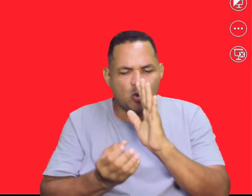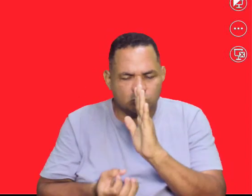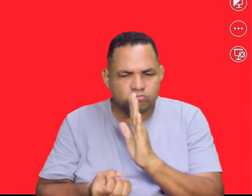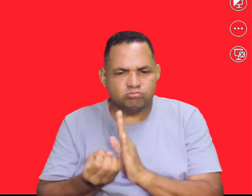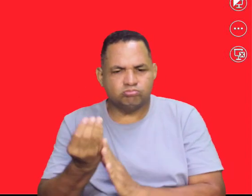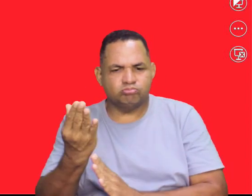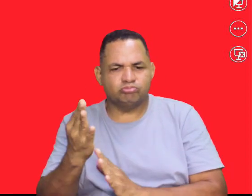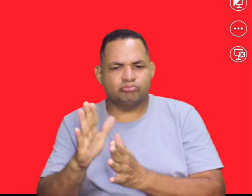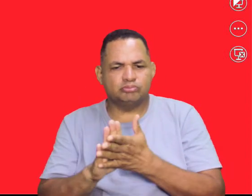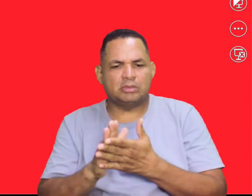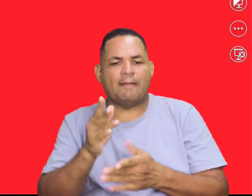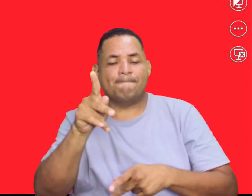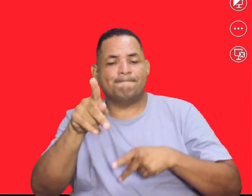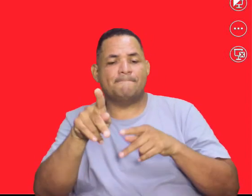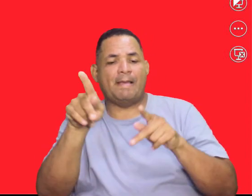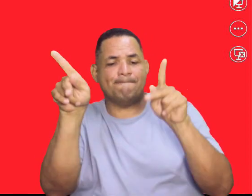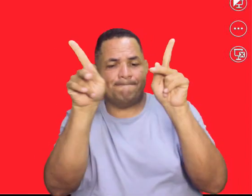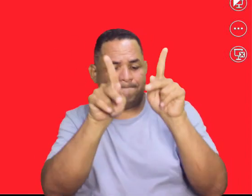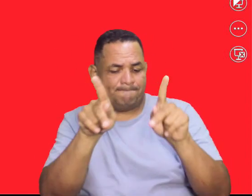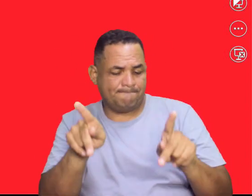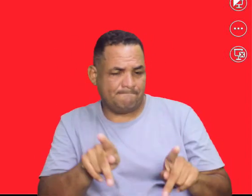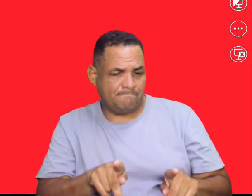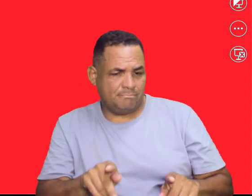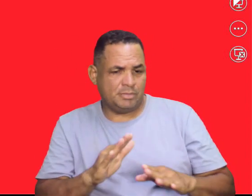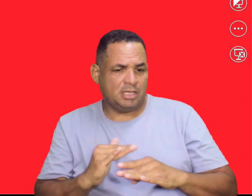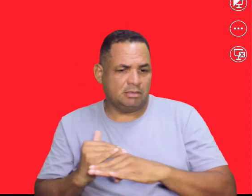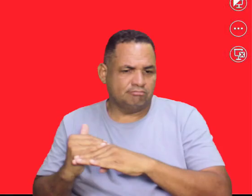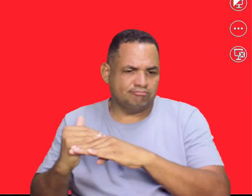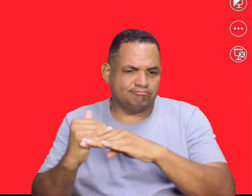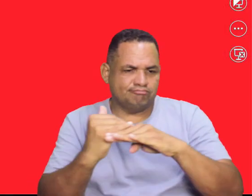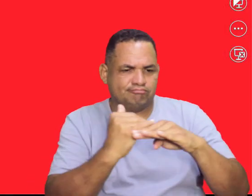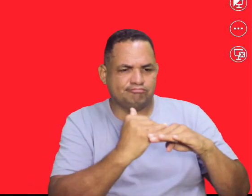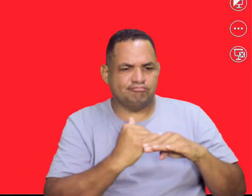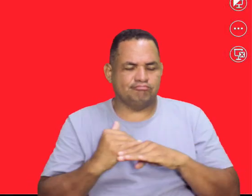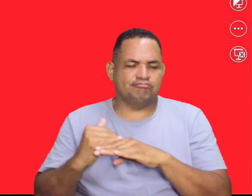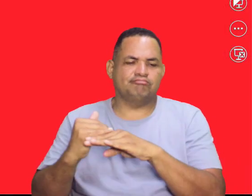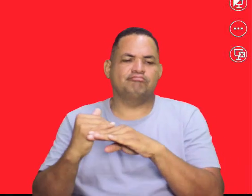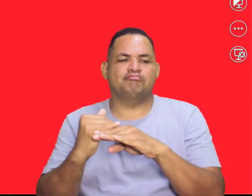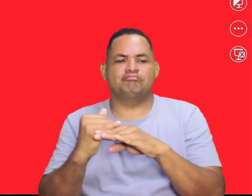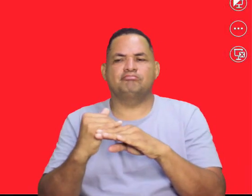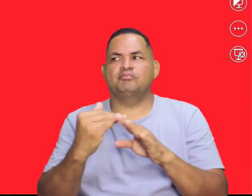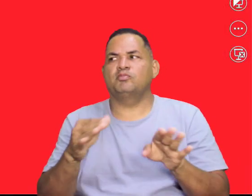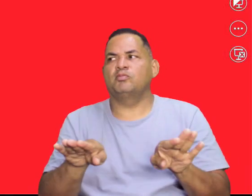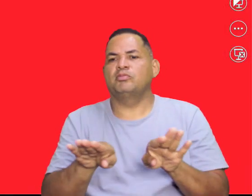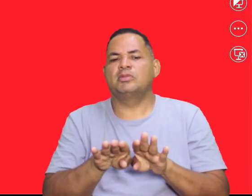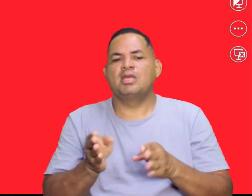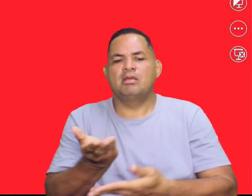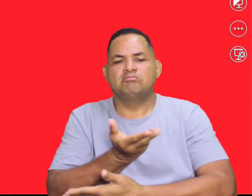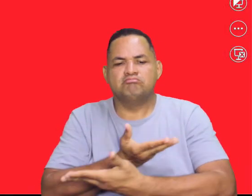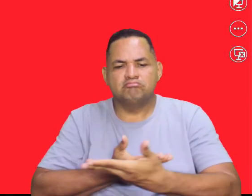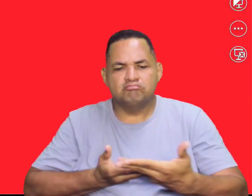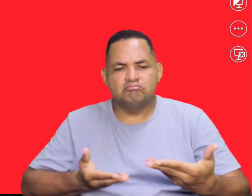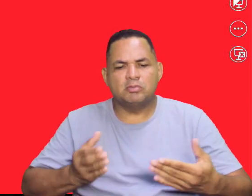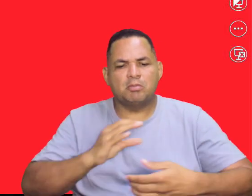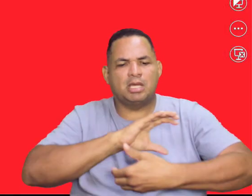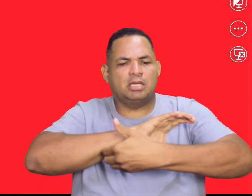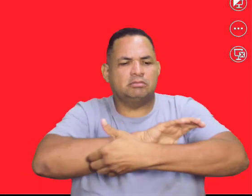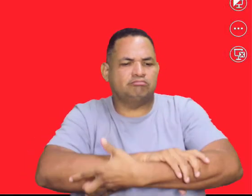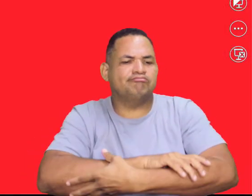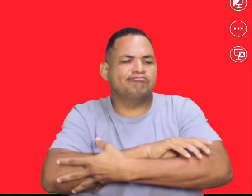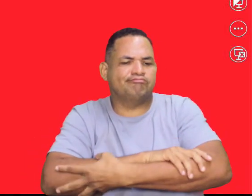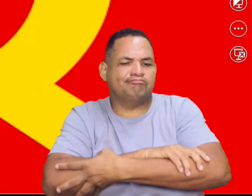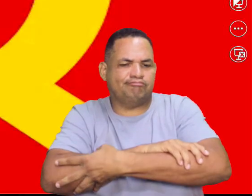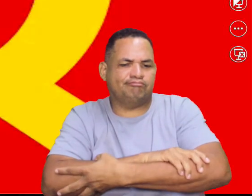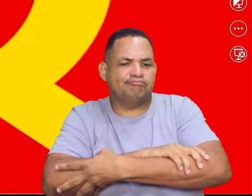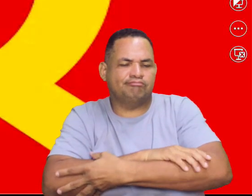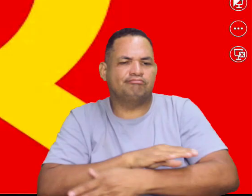reorganizada de forma pacífica, na igualdade, na solidariedade e na cooperação entre as pessoas.